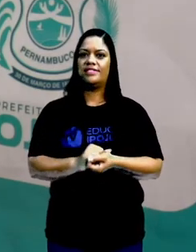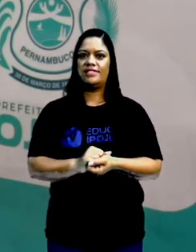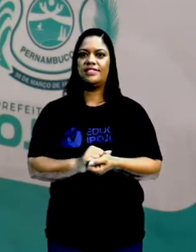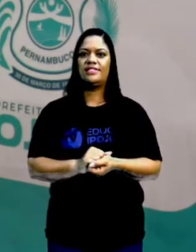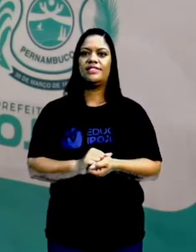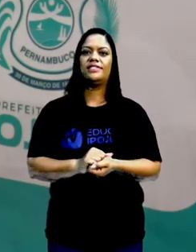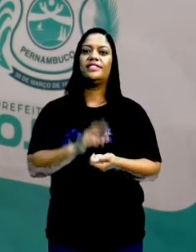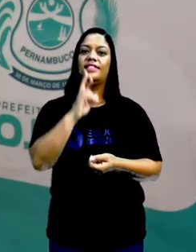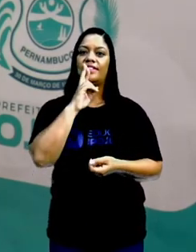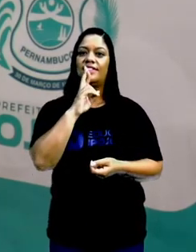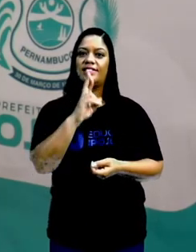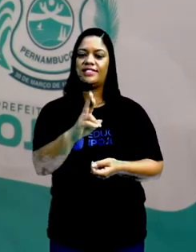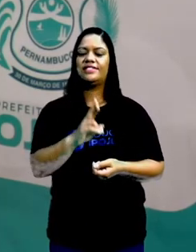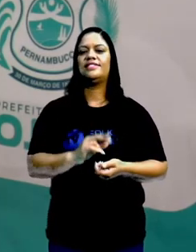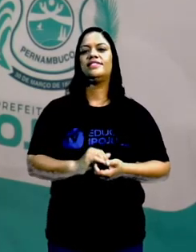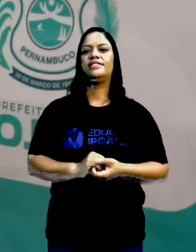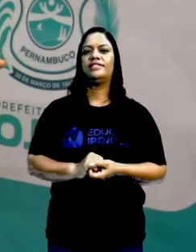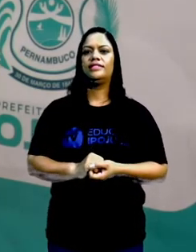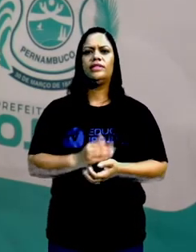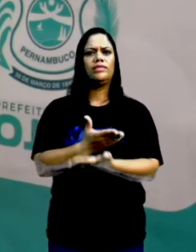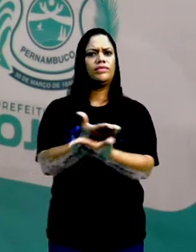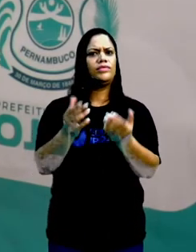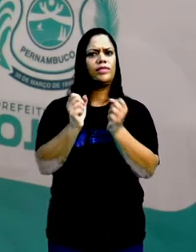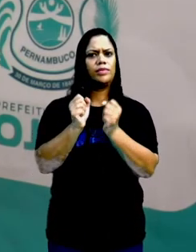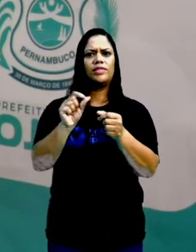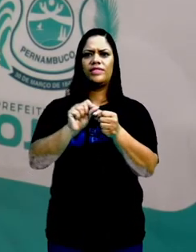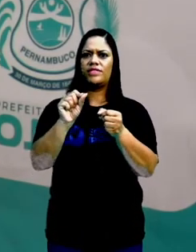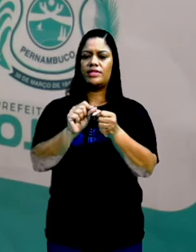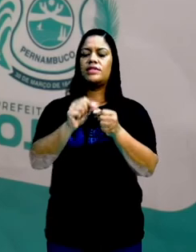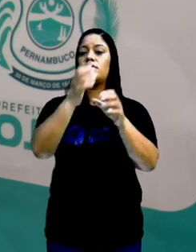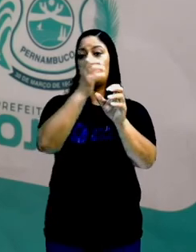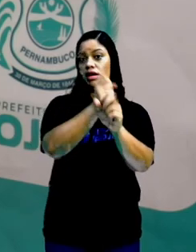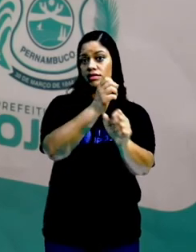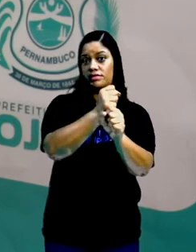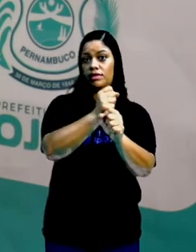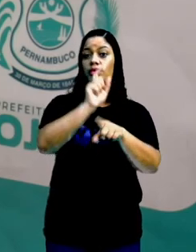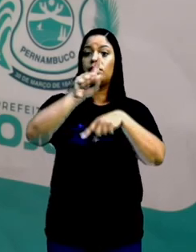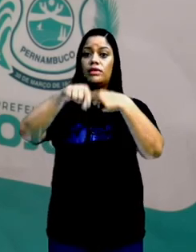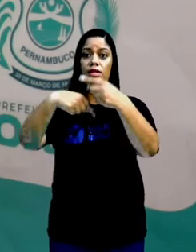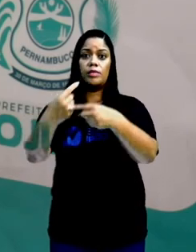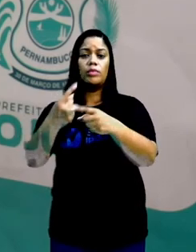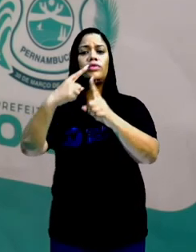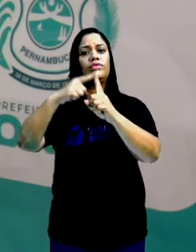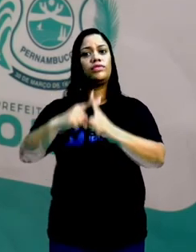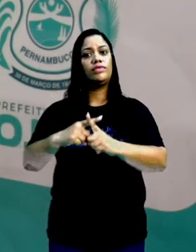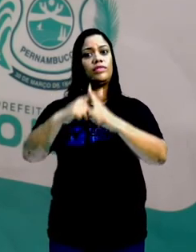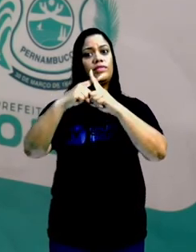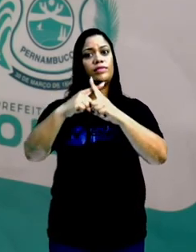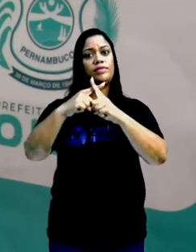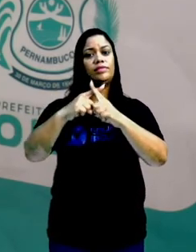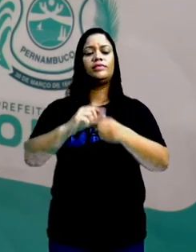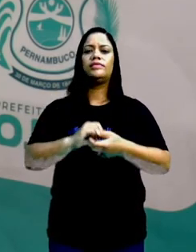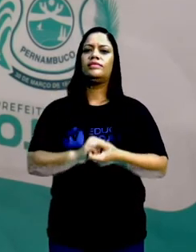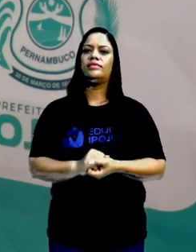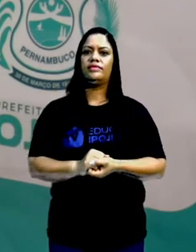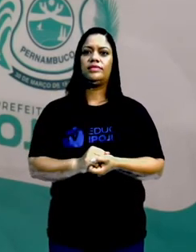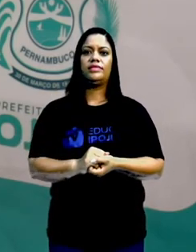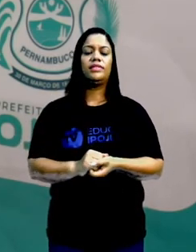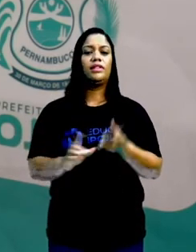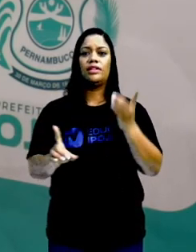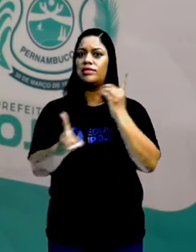produto da multiplicação. Vocês podem fazer os dois, faz a adição, depois faz a multiplicação. Importante é